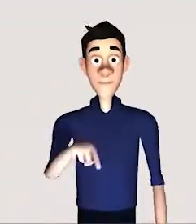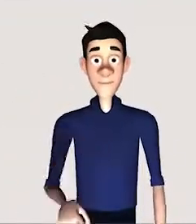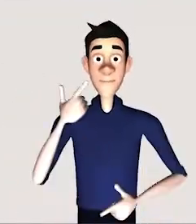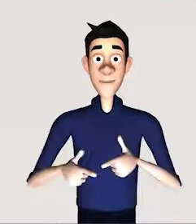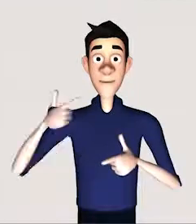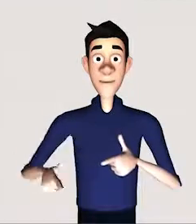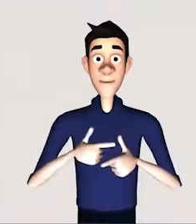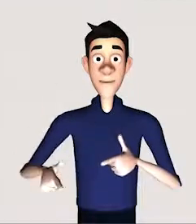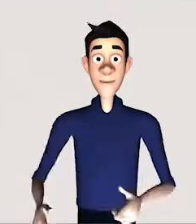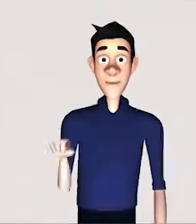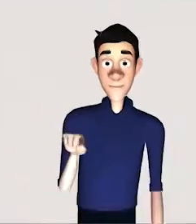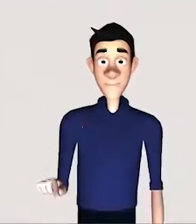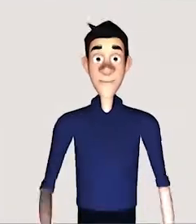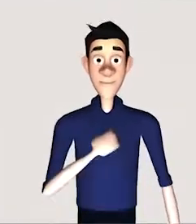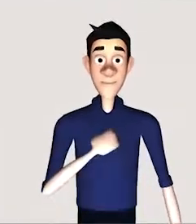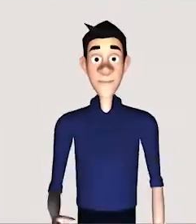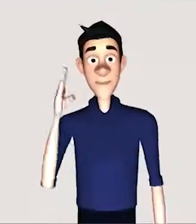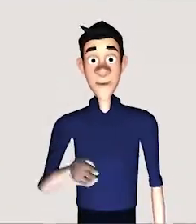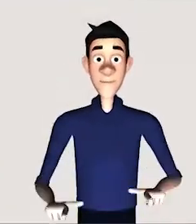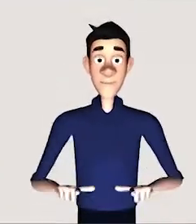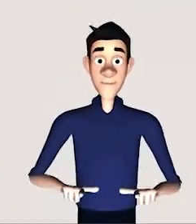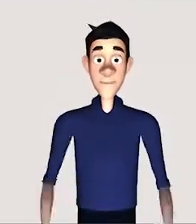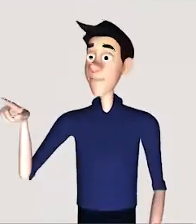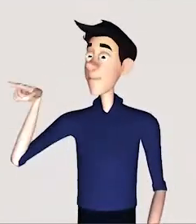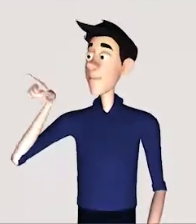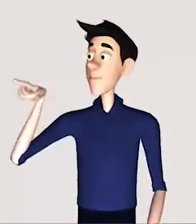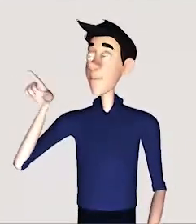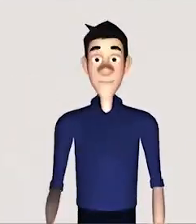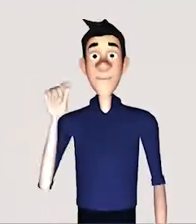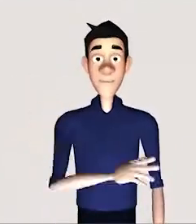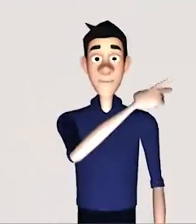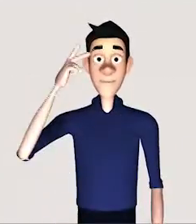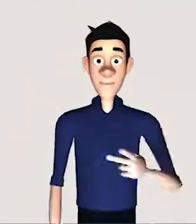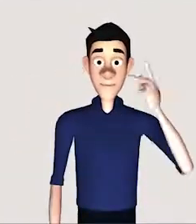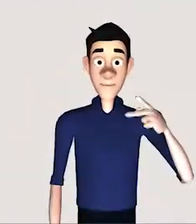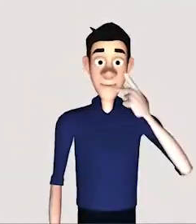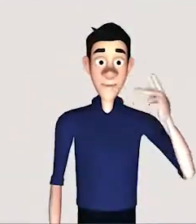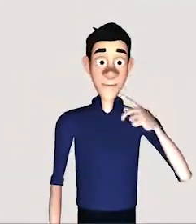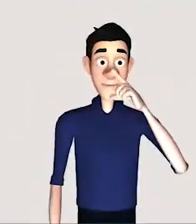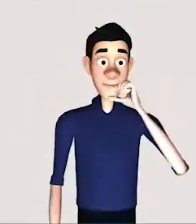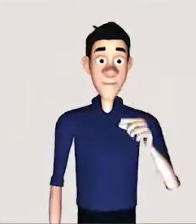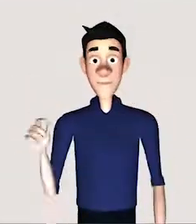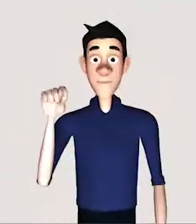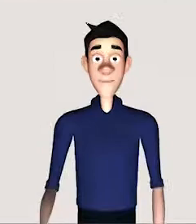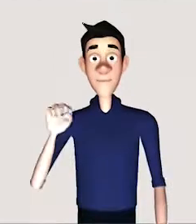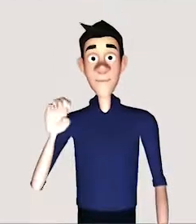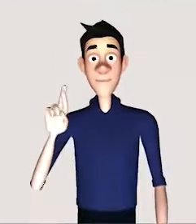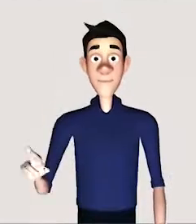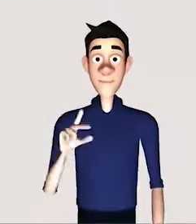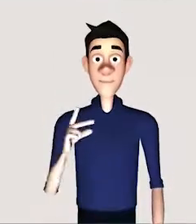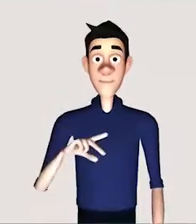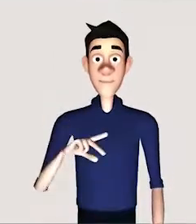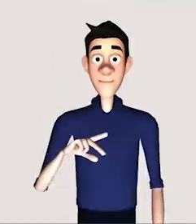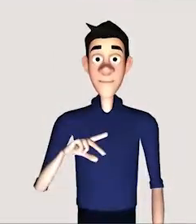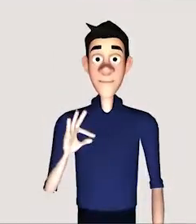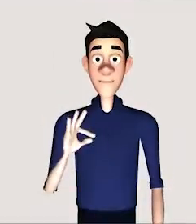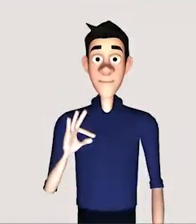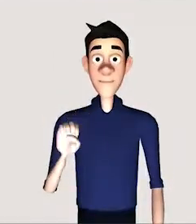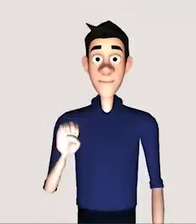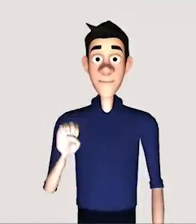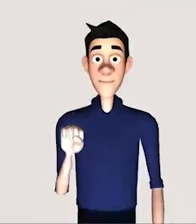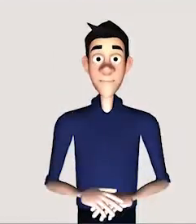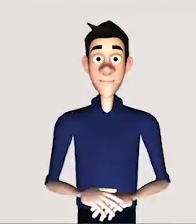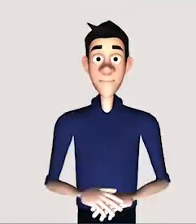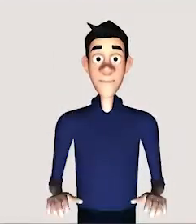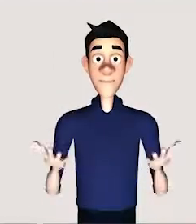as hipóteses, né? Quais são as hipóteses? O que é que eu acho que está acontecendo? Por que que isso está acontecendo? Ah, eu